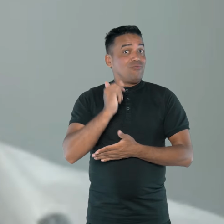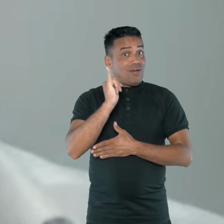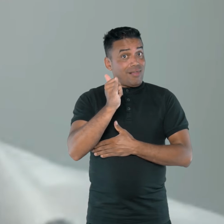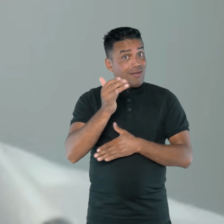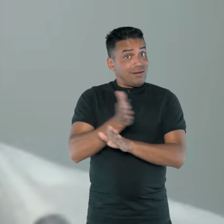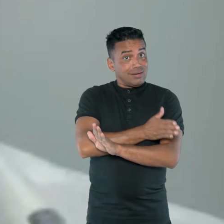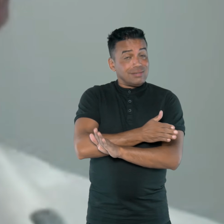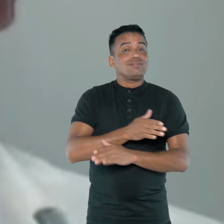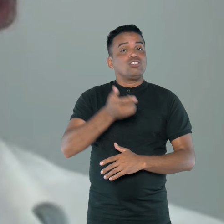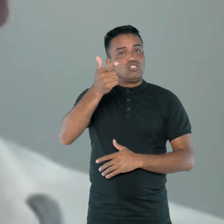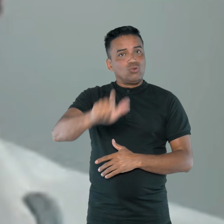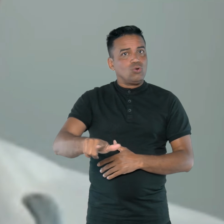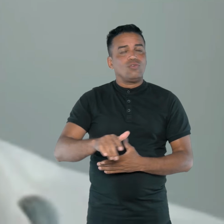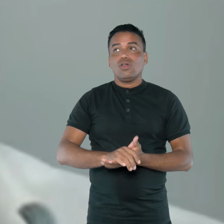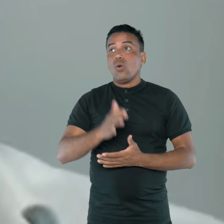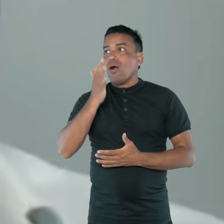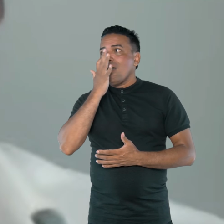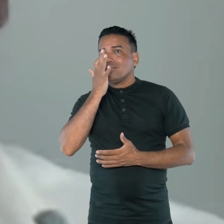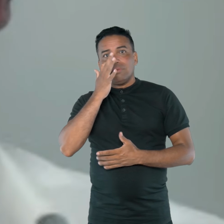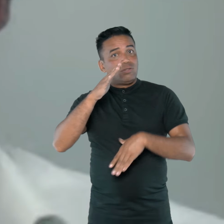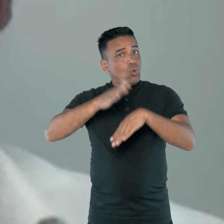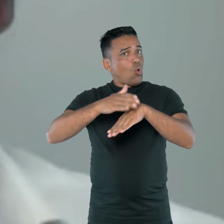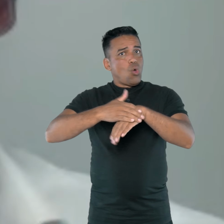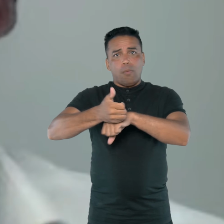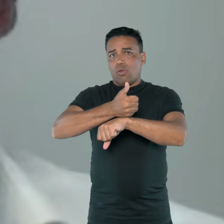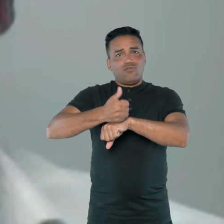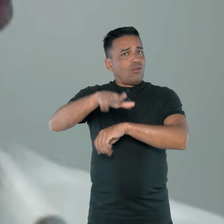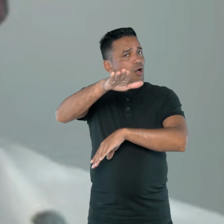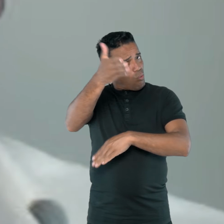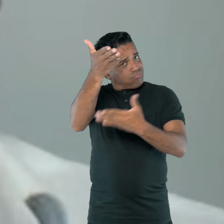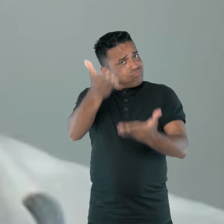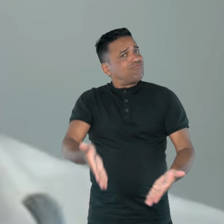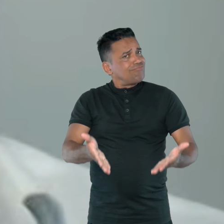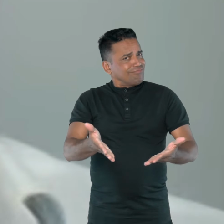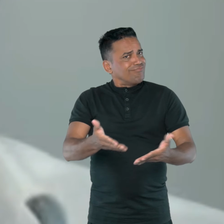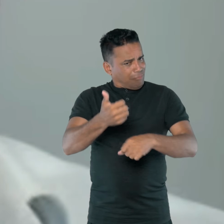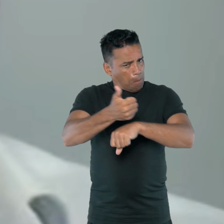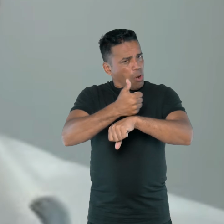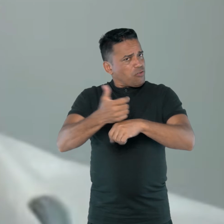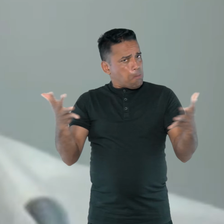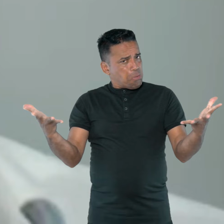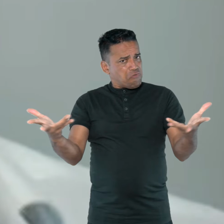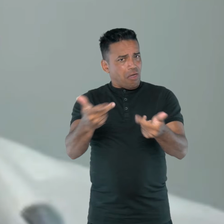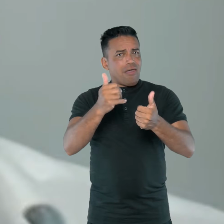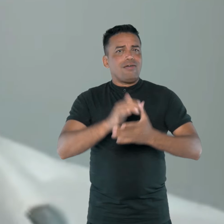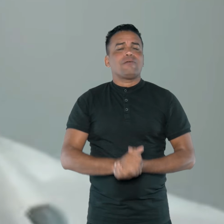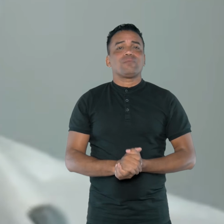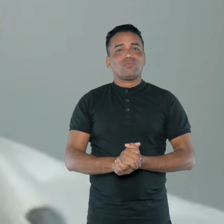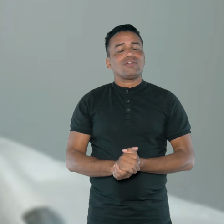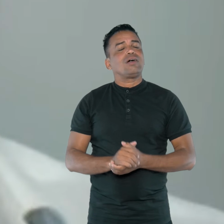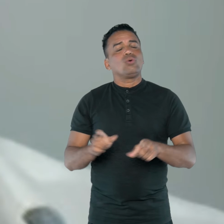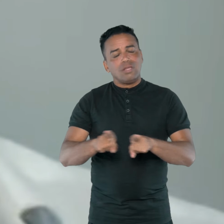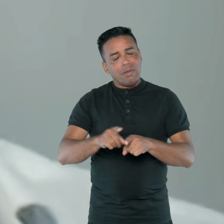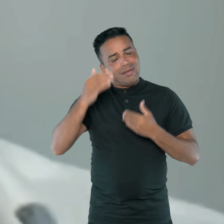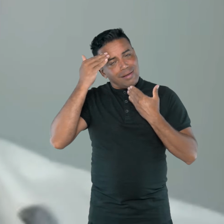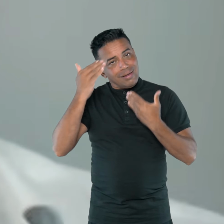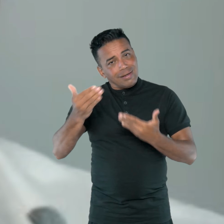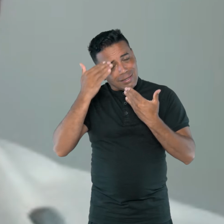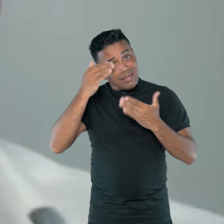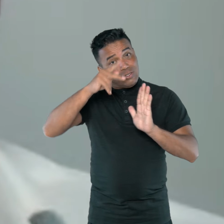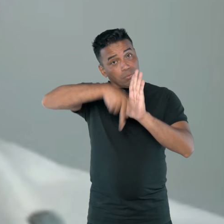Disse no começo e repito, né? Sou também um admirador do seu trabalho. Fico também, teço aqui os